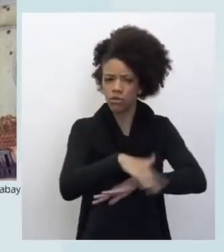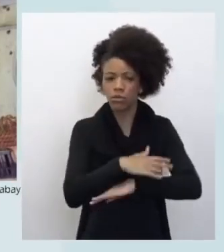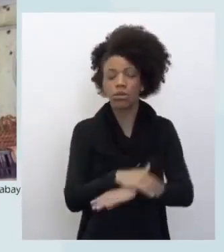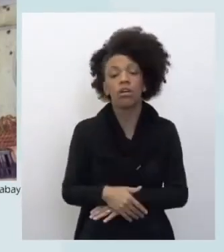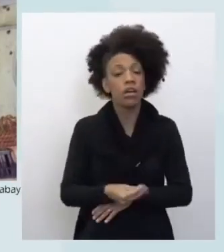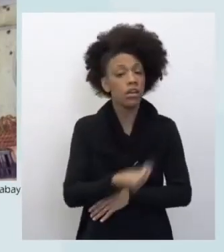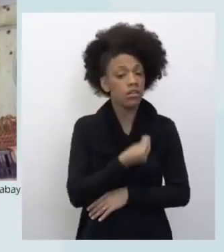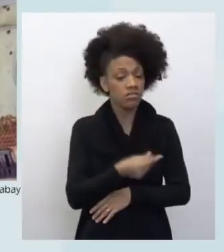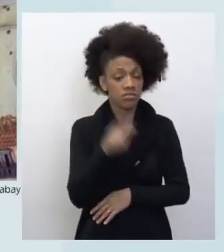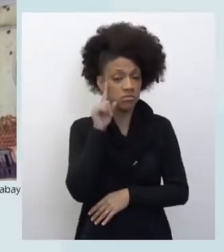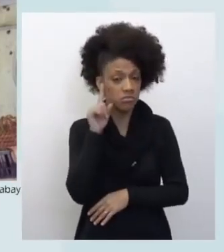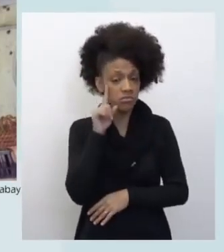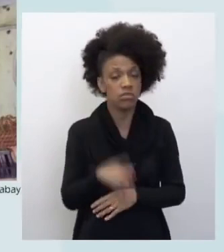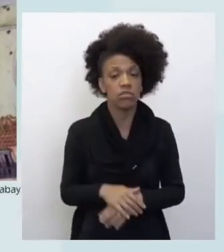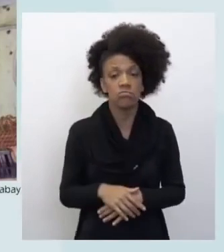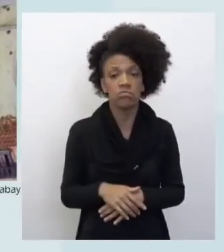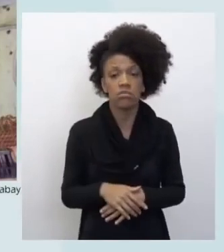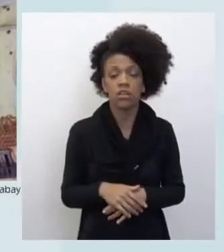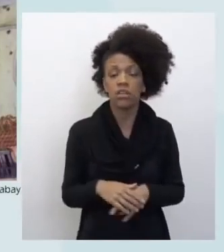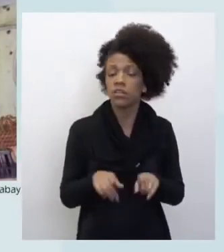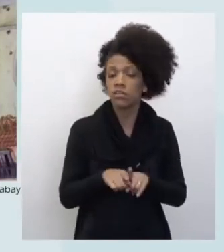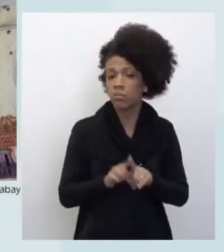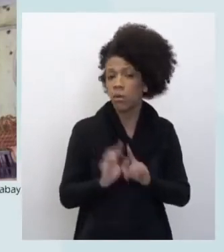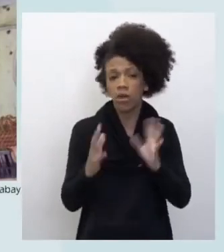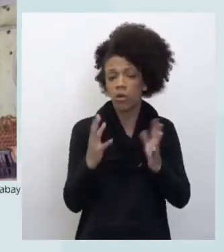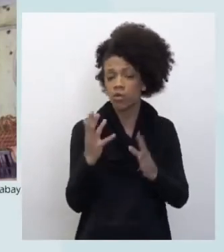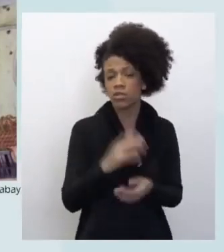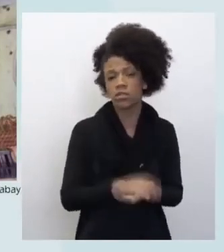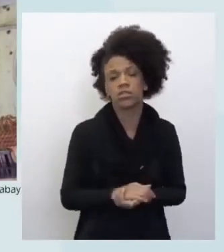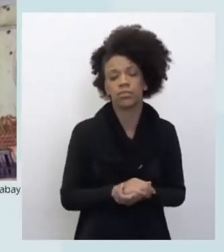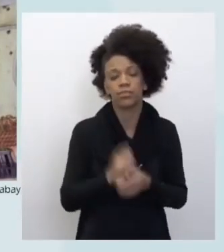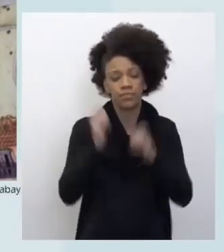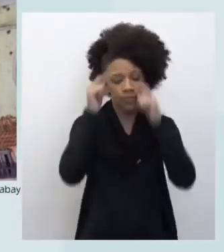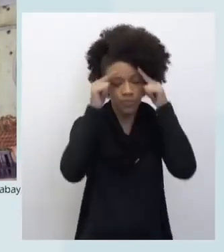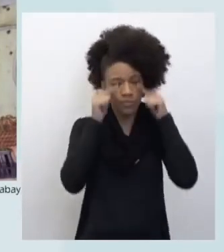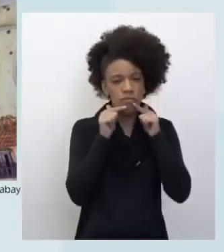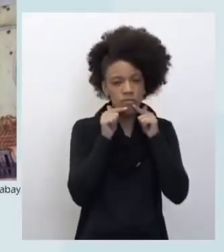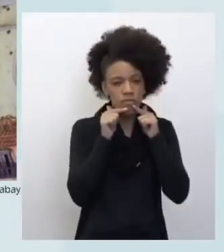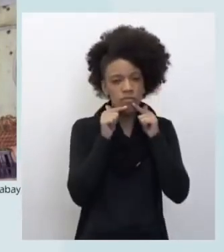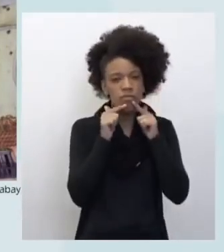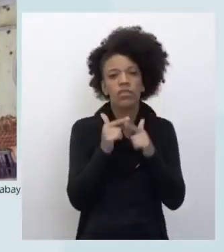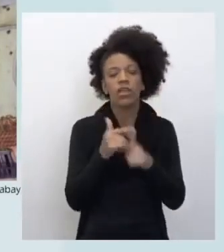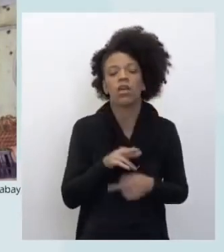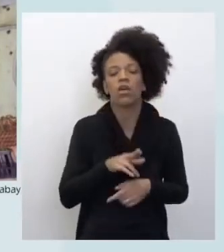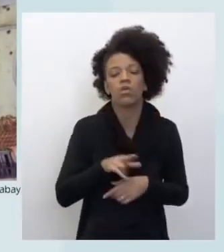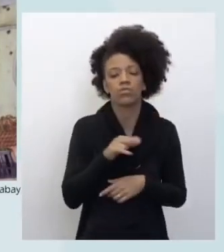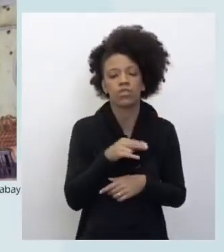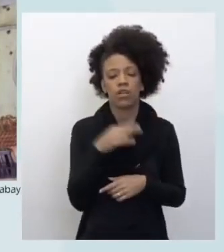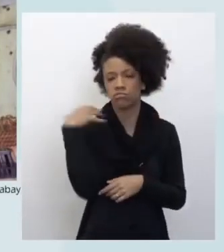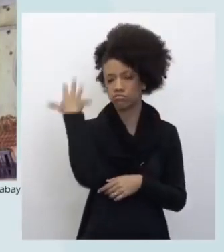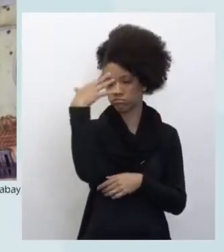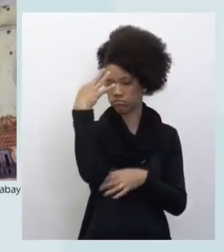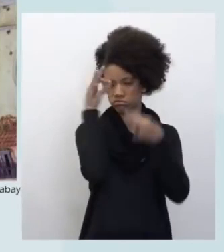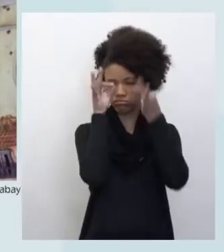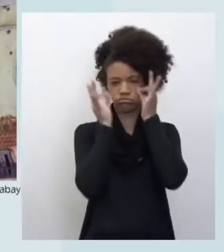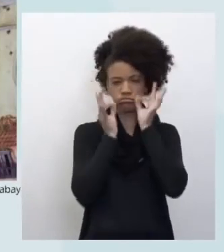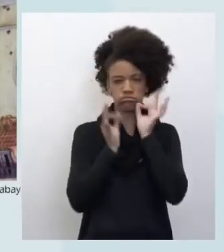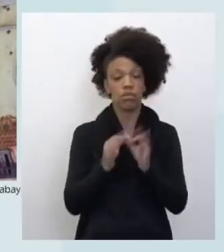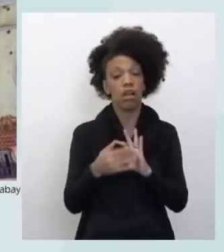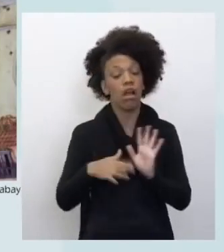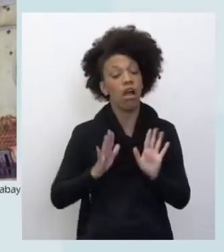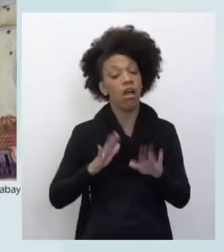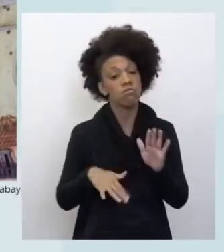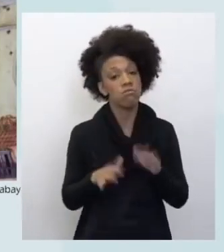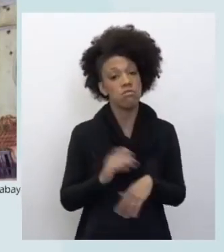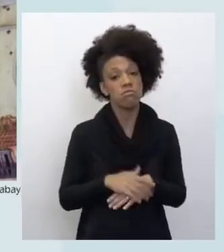dia e com a encenação que se passava. As máscaras ajudavam a dar um efeito especial na peça teatral. Muitas vezes o